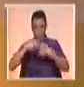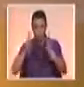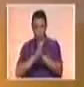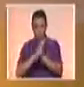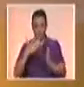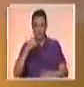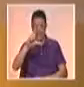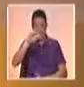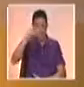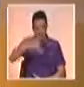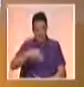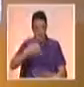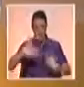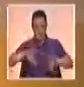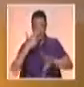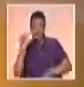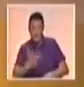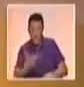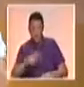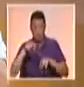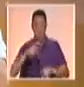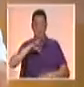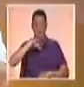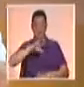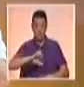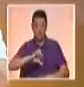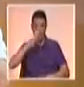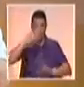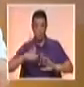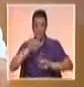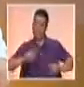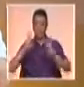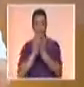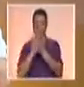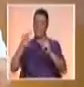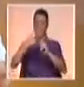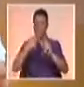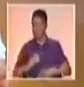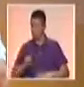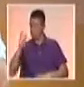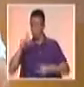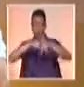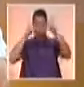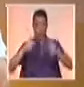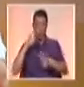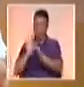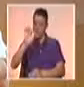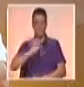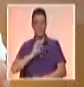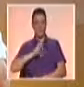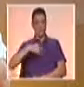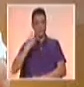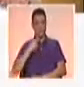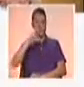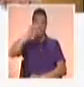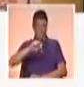tinham um domínio ainda fraco. E foi o que aconteceu com o seu filho? Foi, que não foi para a referência. Não foi, e aqui em Gaia... Por opção sua? Sim, sim, por opção dele